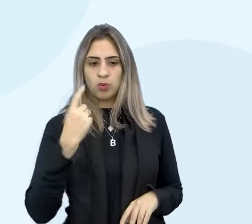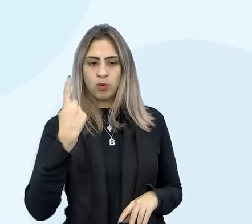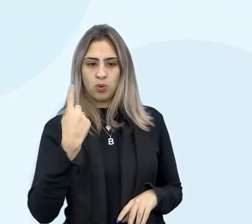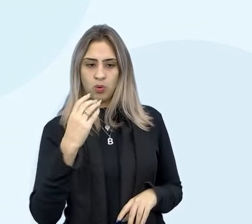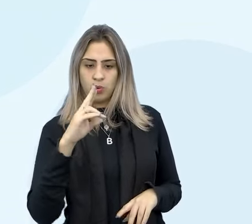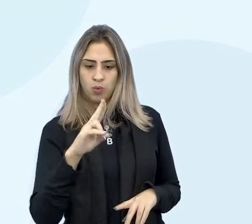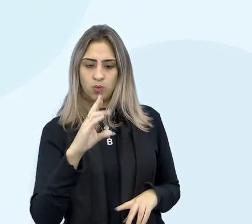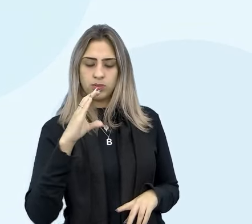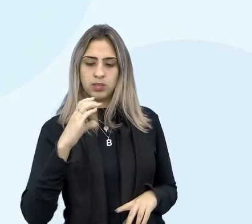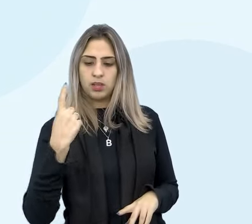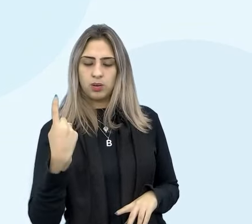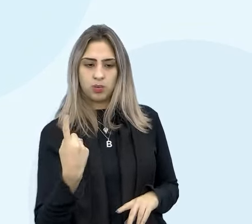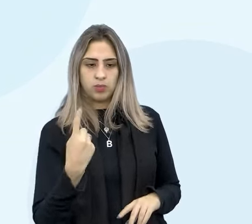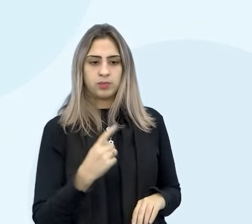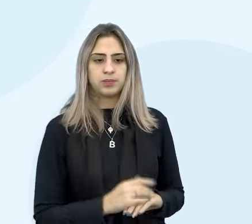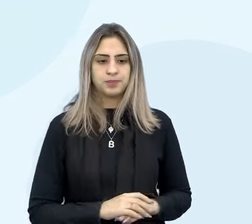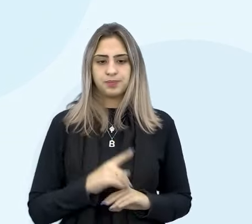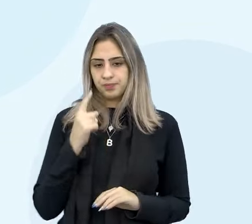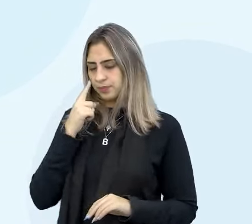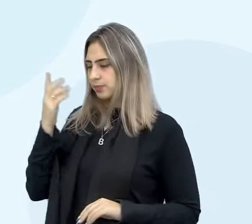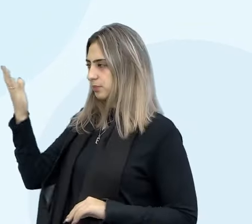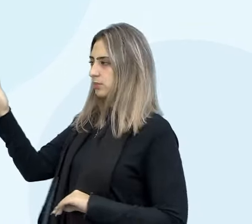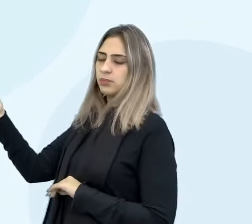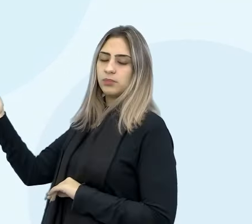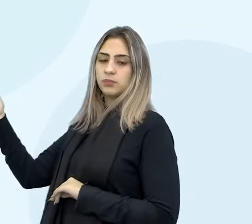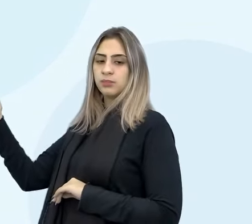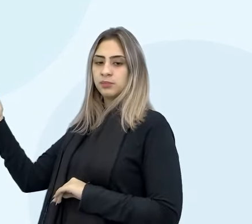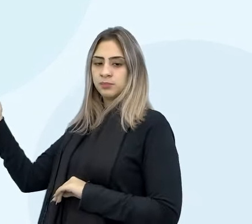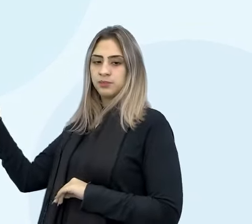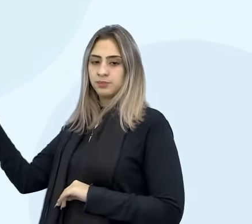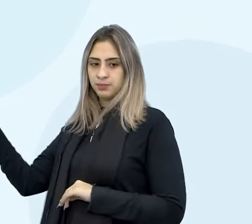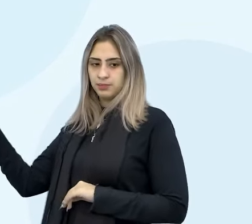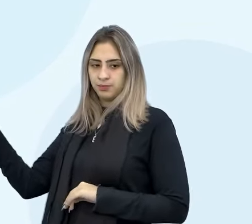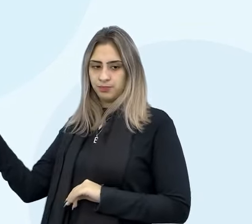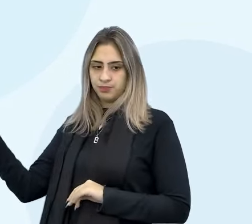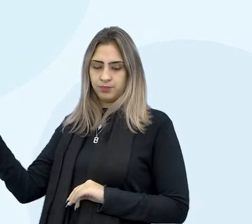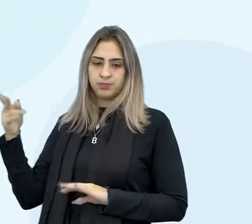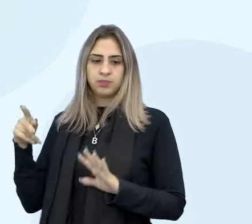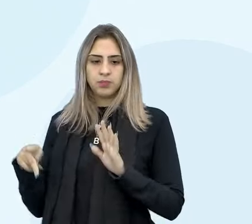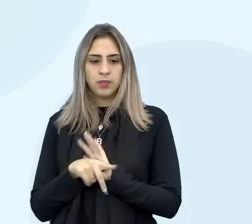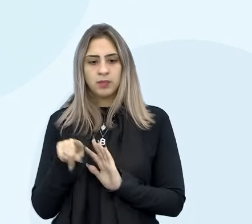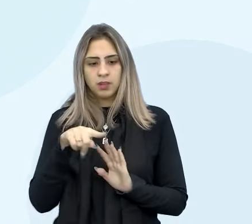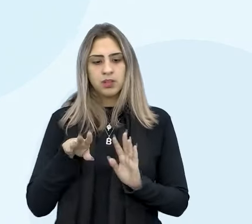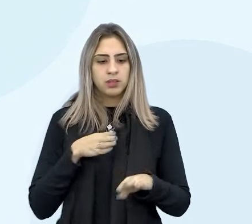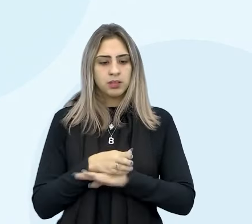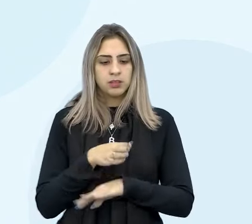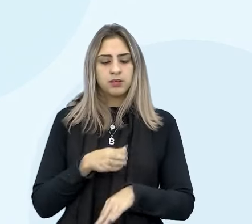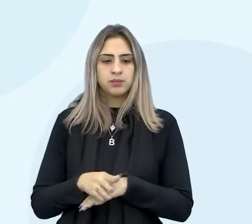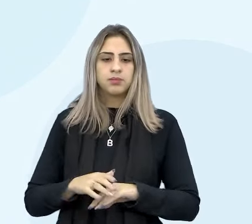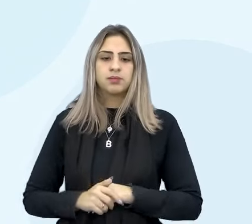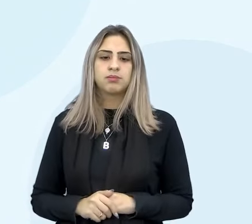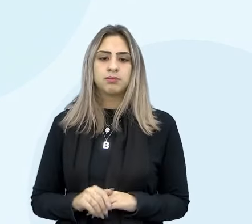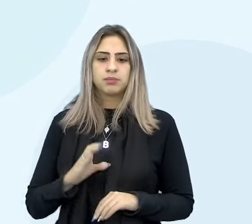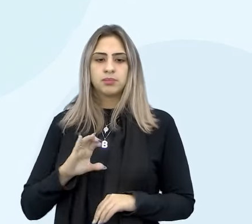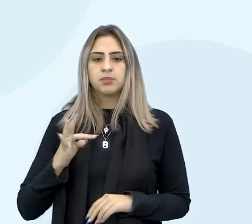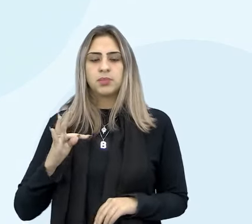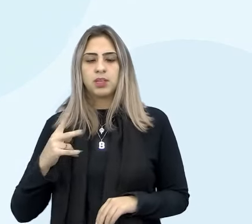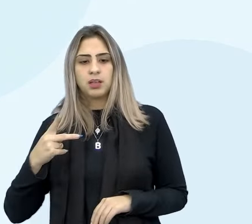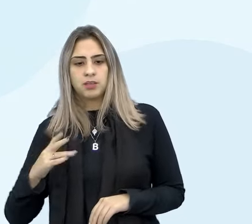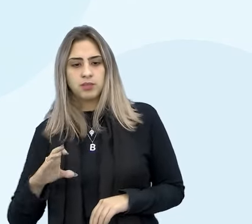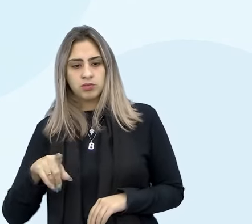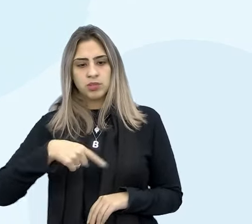vão abrir, no caso, para o meu não, que eu já estava logada, mas vai abrir aquela parte do ambiente Ava para vocês logarem, né, com os seus CPF de vocês e com a senha